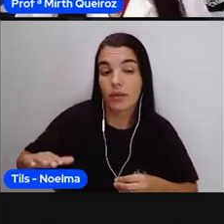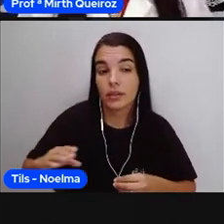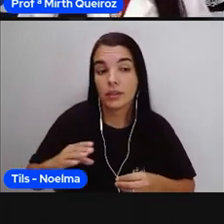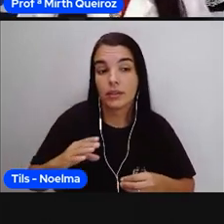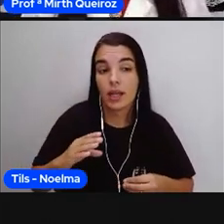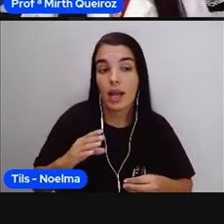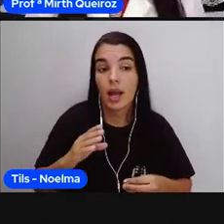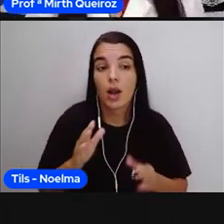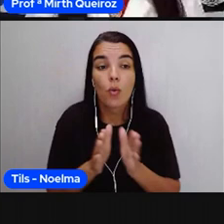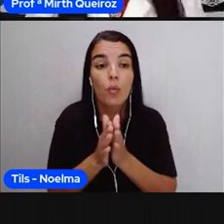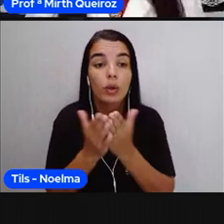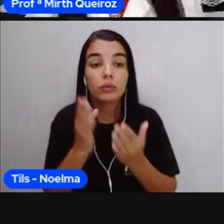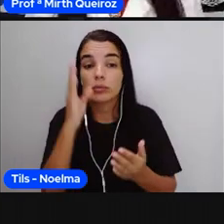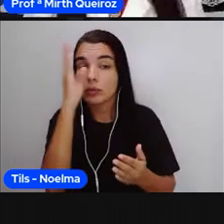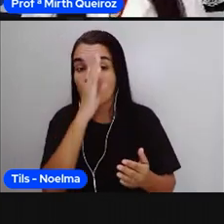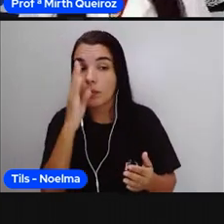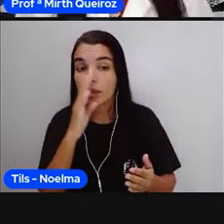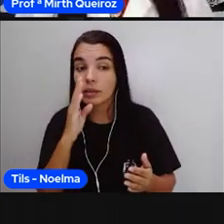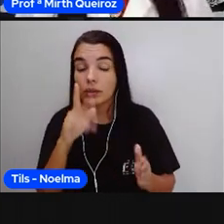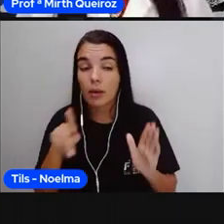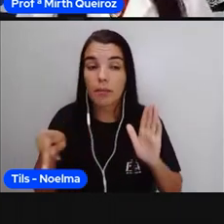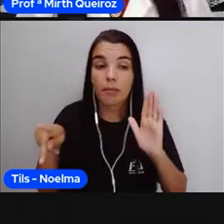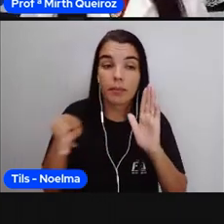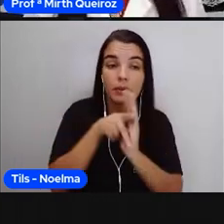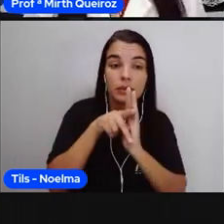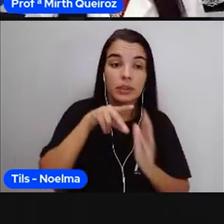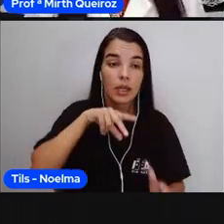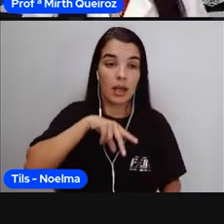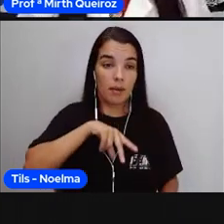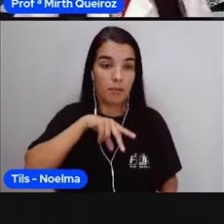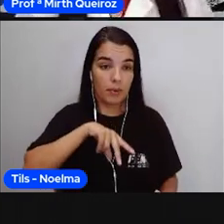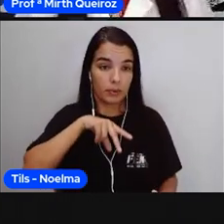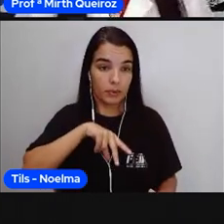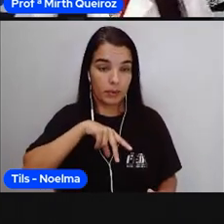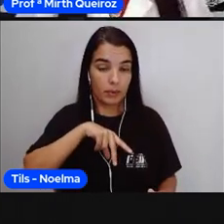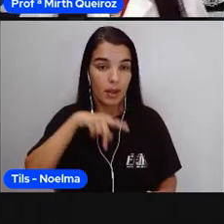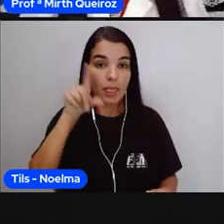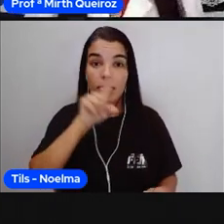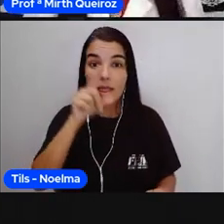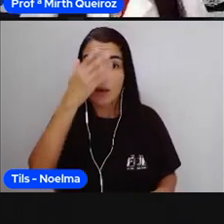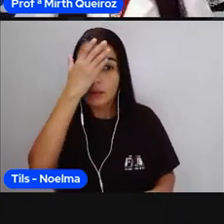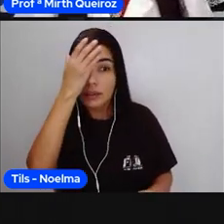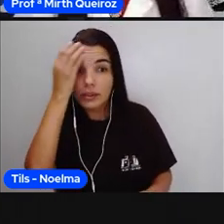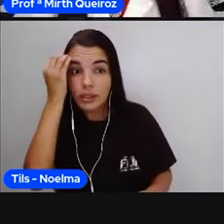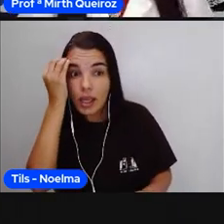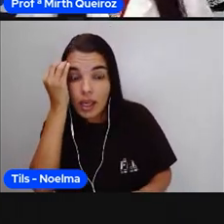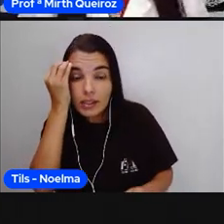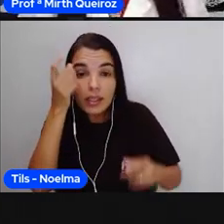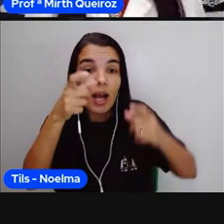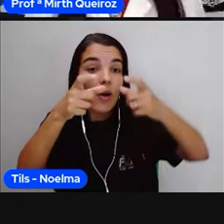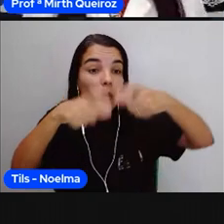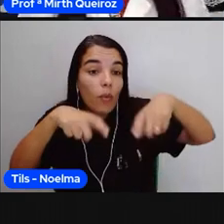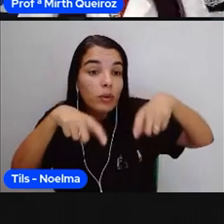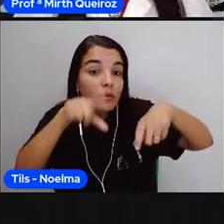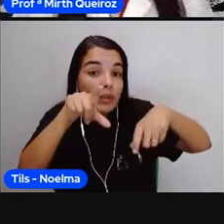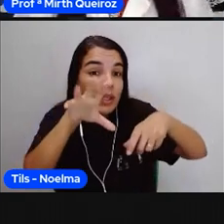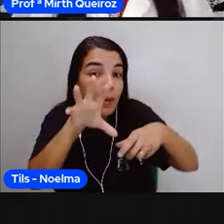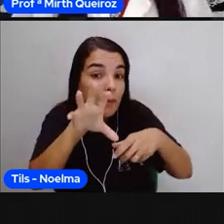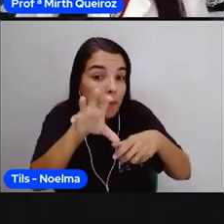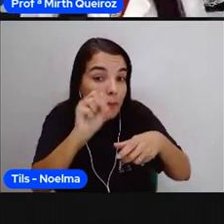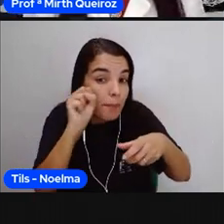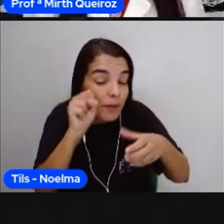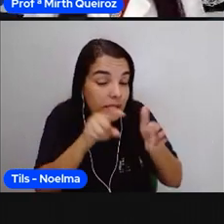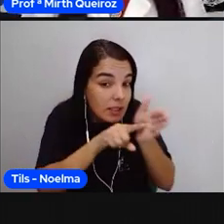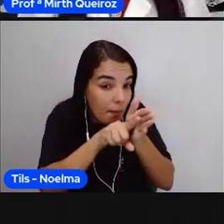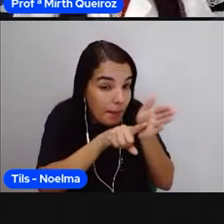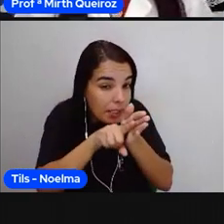suas descobertas no caderno. E não esqueça de colocar qual foi a fonte da sua pesquisa, de onde vocês